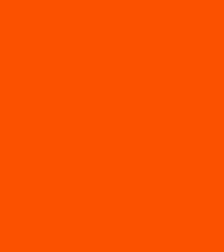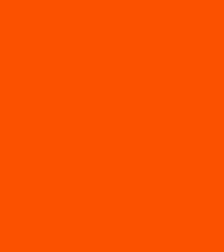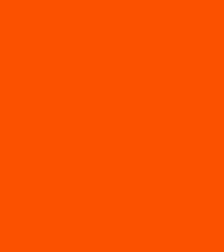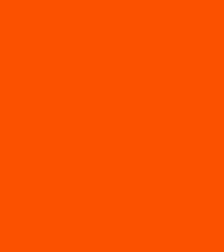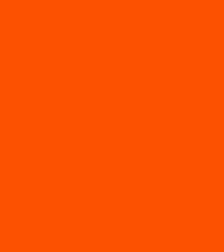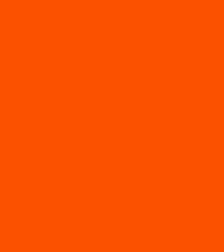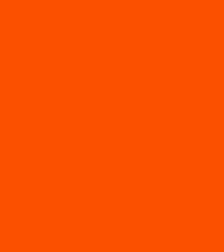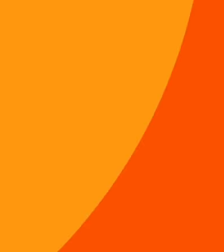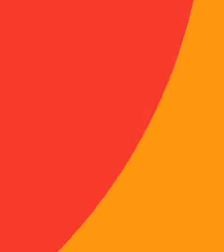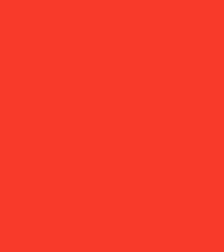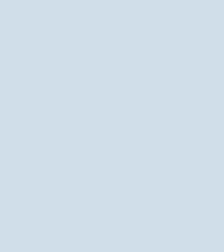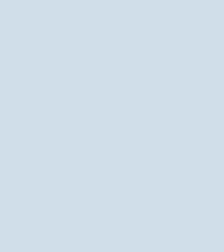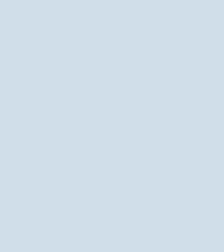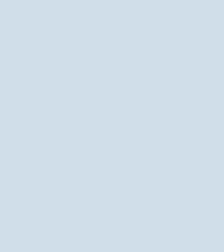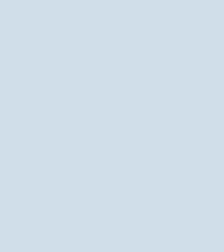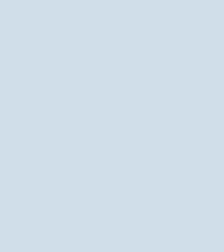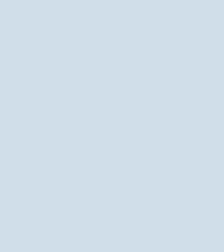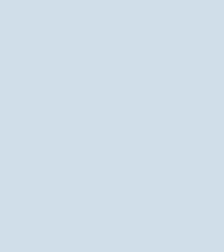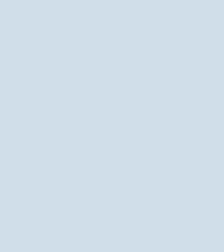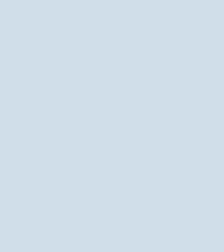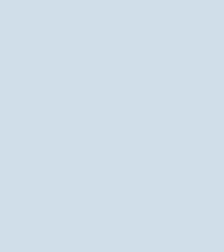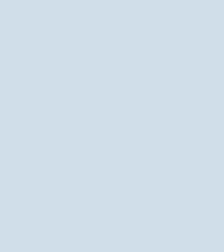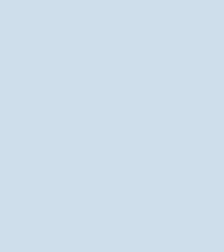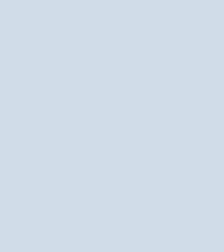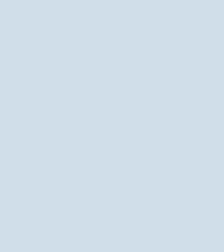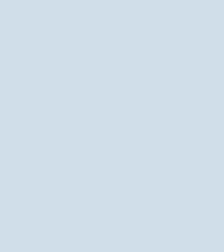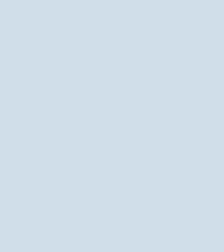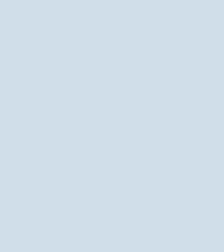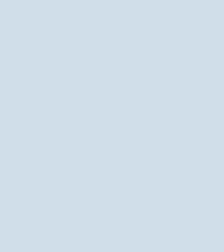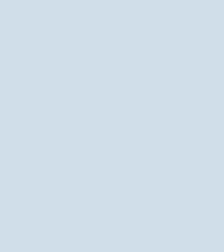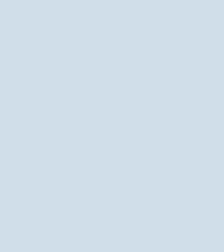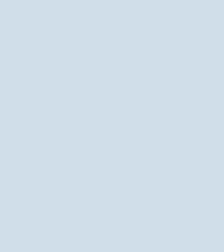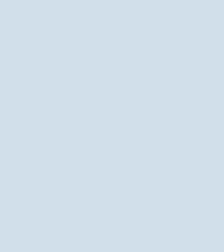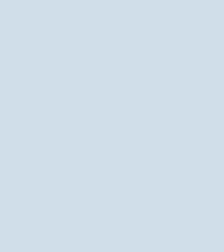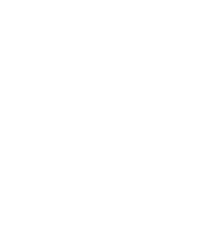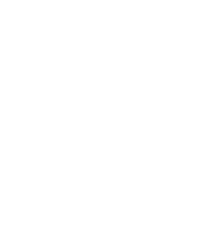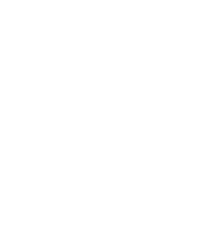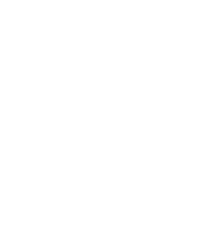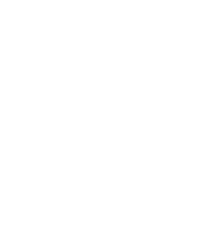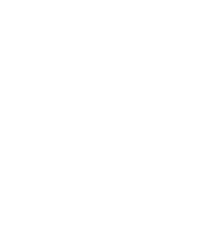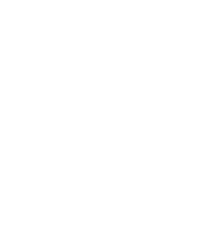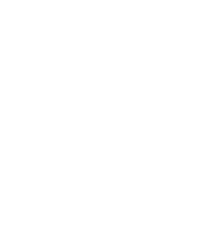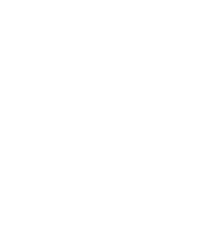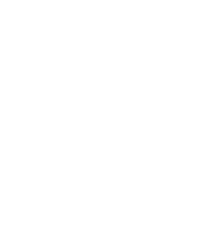bem. Poder Monitor, acesse agora e ganhe 30 dias grátis.